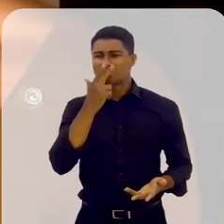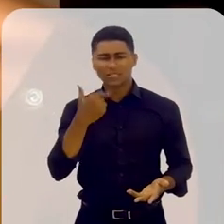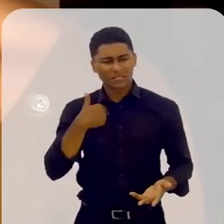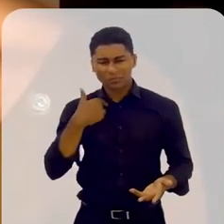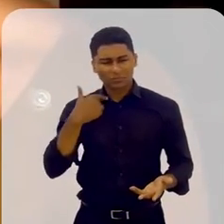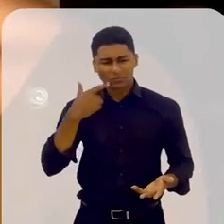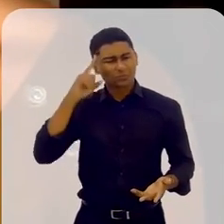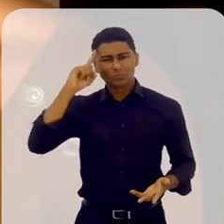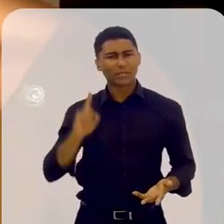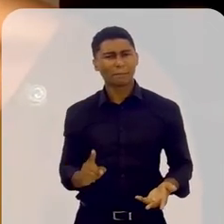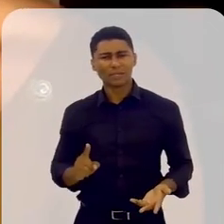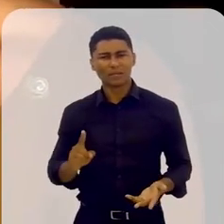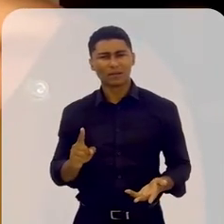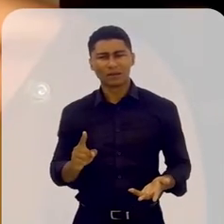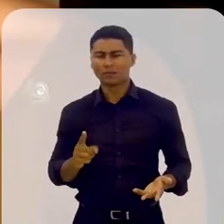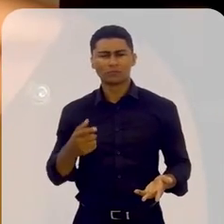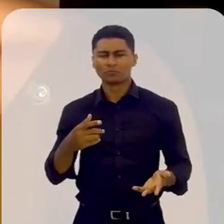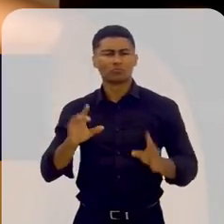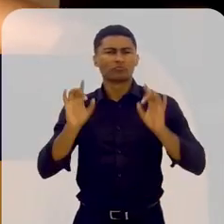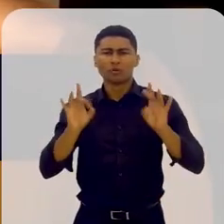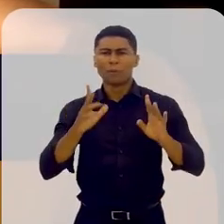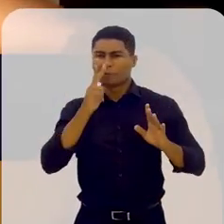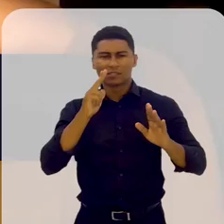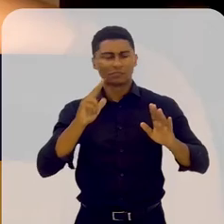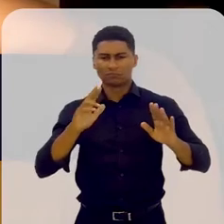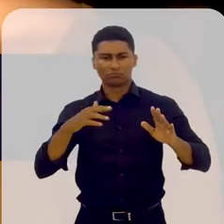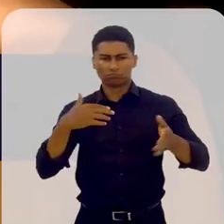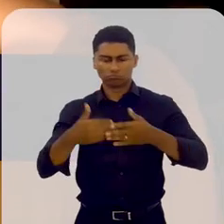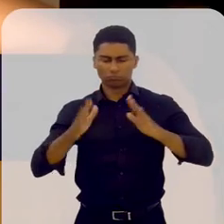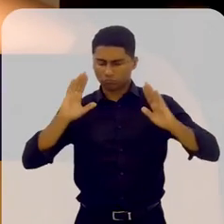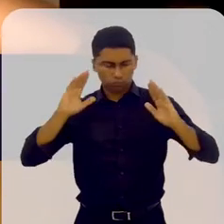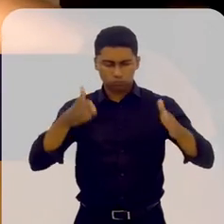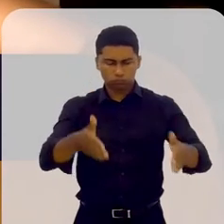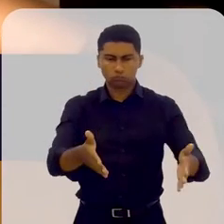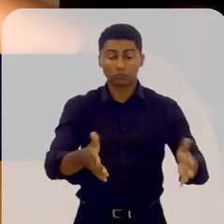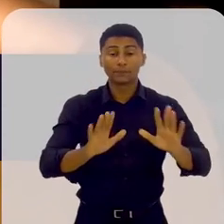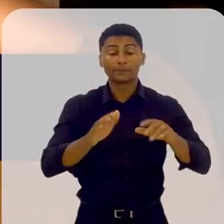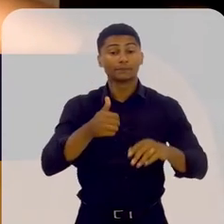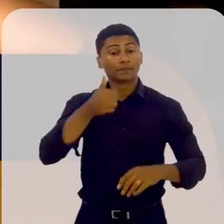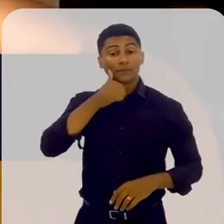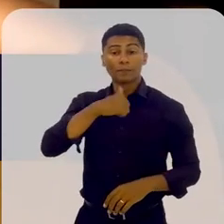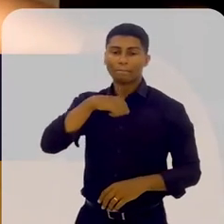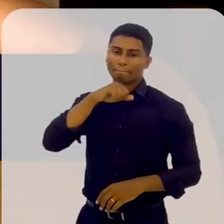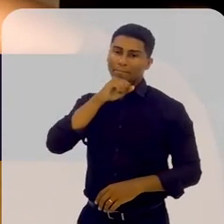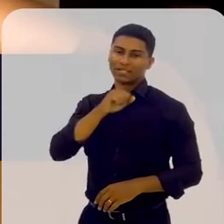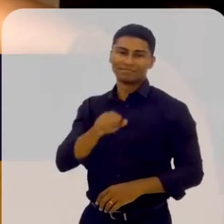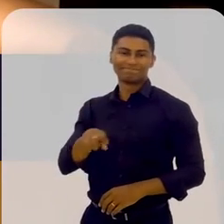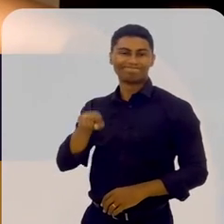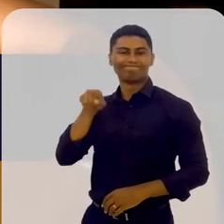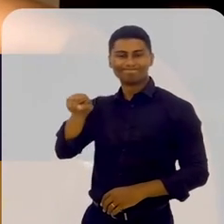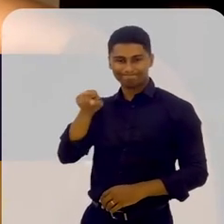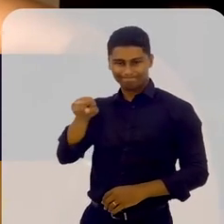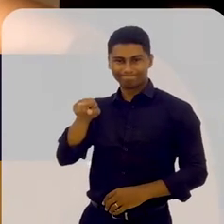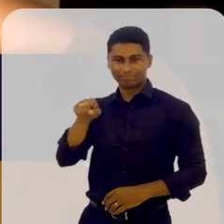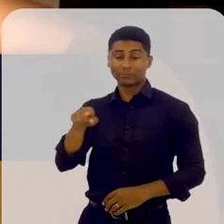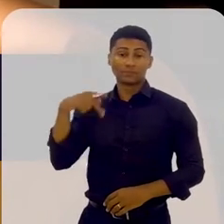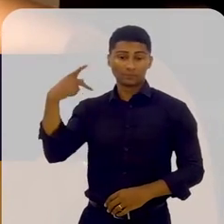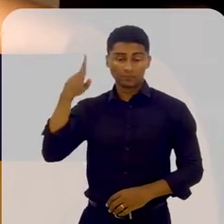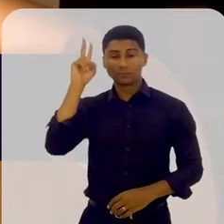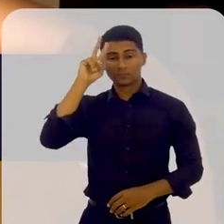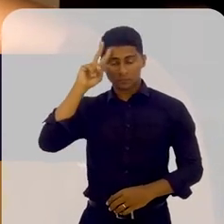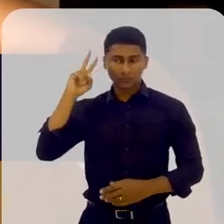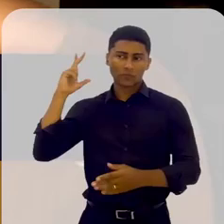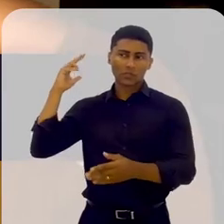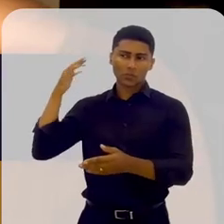coisa, se isso era certo ou não, se isso era possível ou não. E eu tenho uma mãe muito inspiradora, né? Pela sua